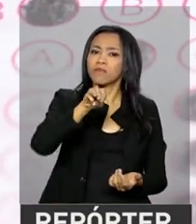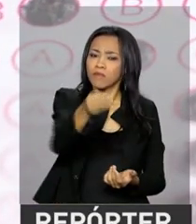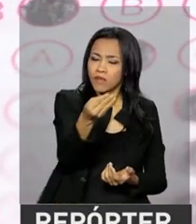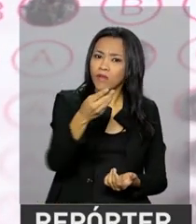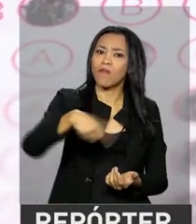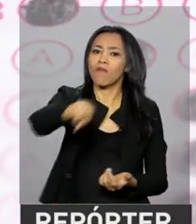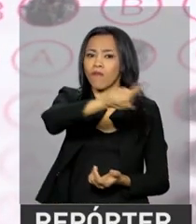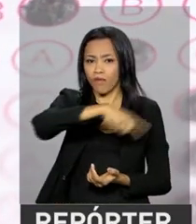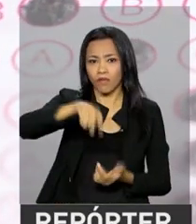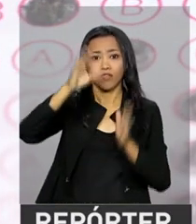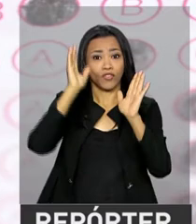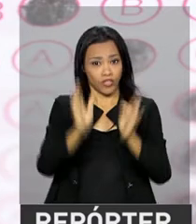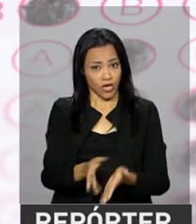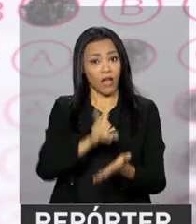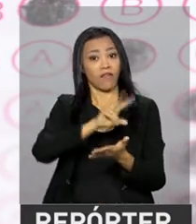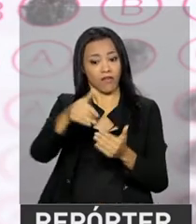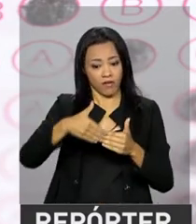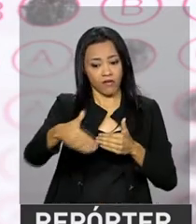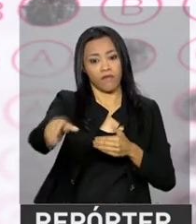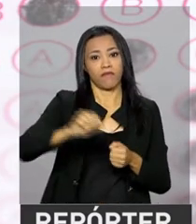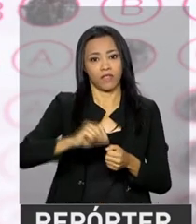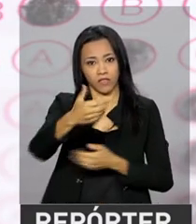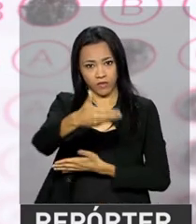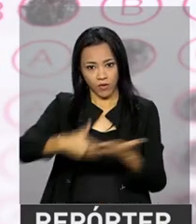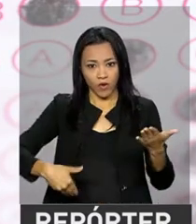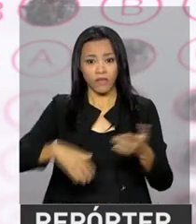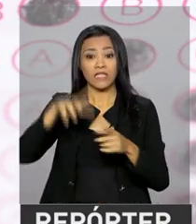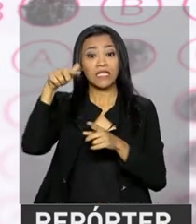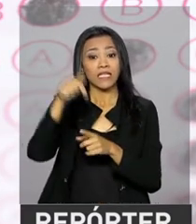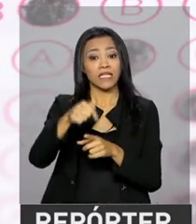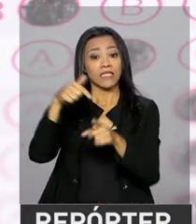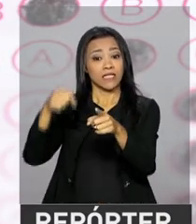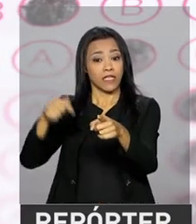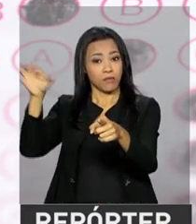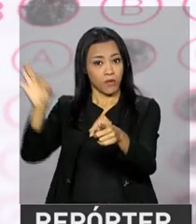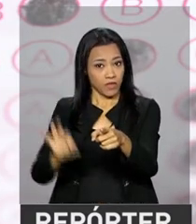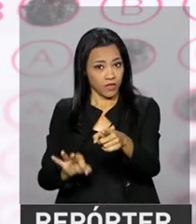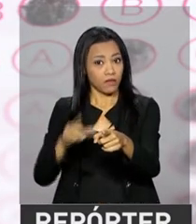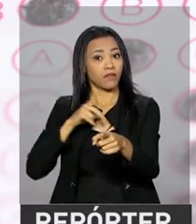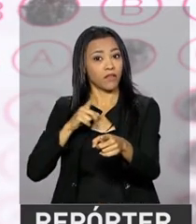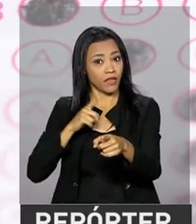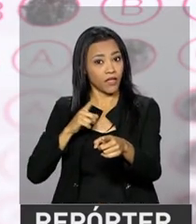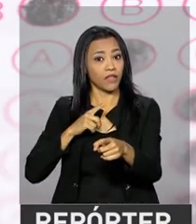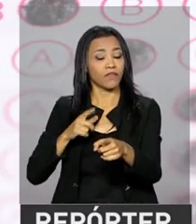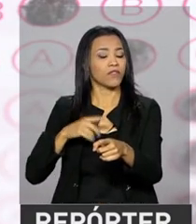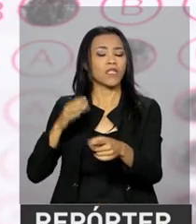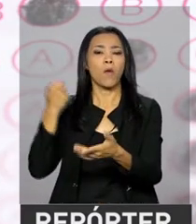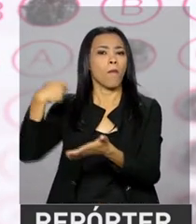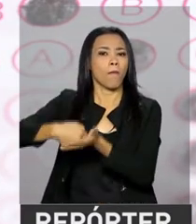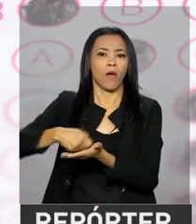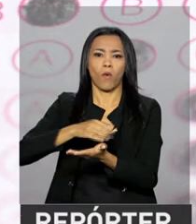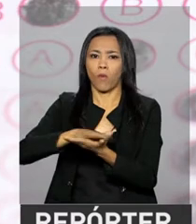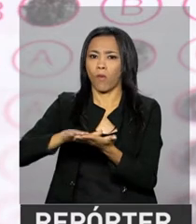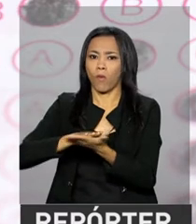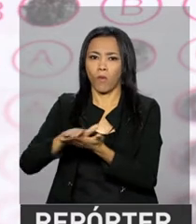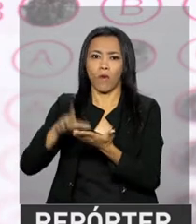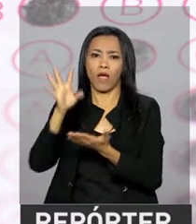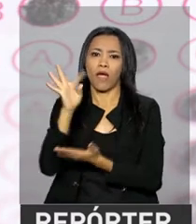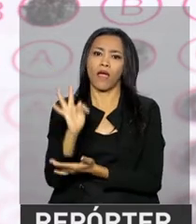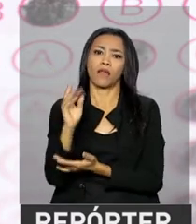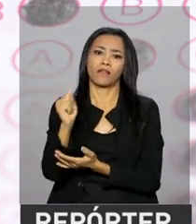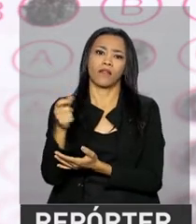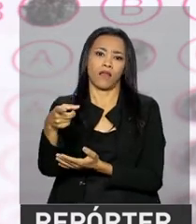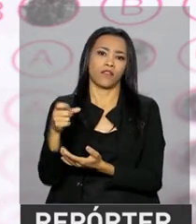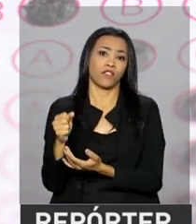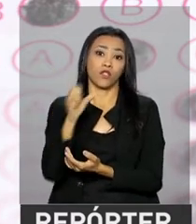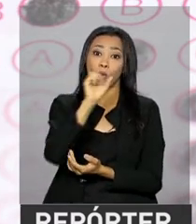confirmados no exame desse total 77 por cento teve direito à isenção no pagamento da taxa de 82 reais